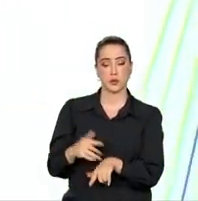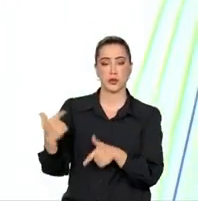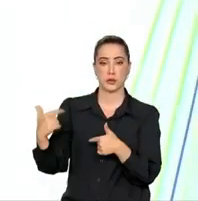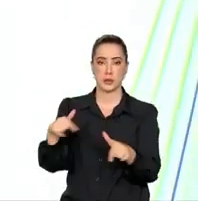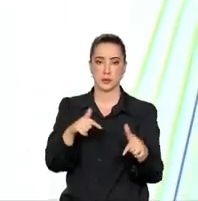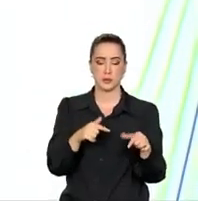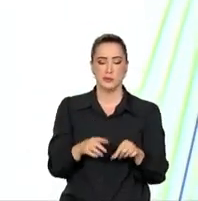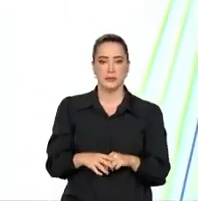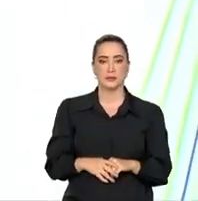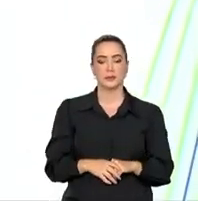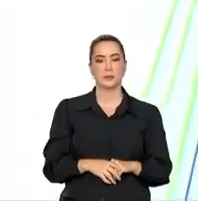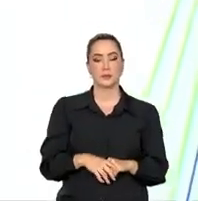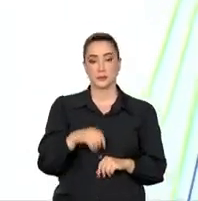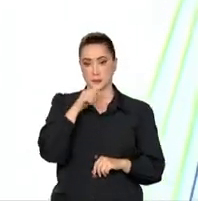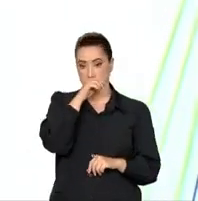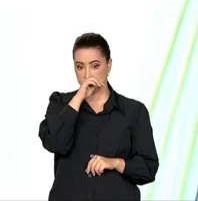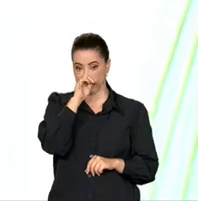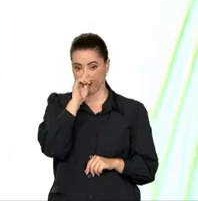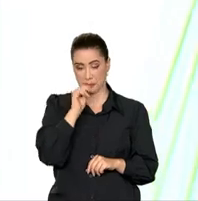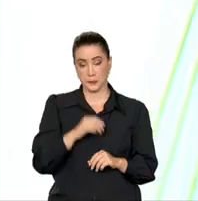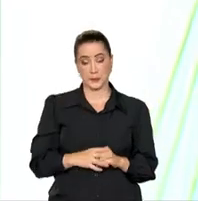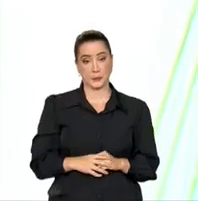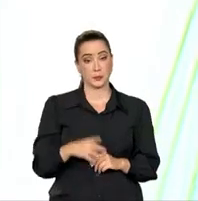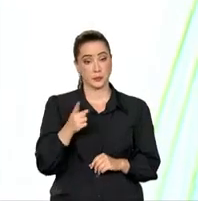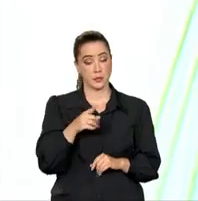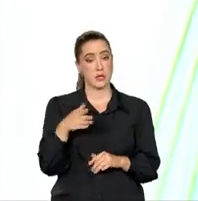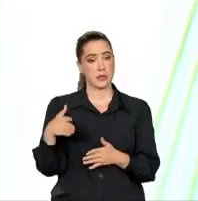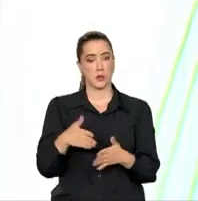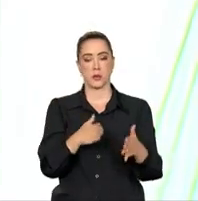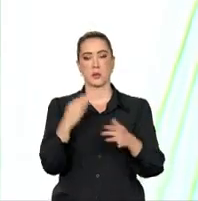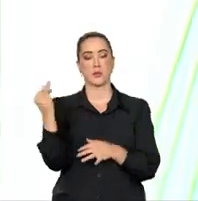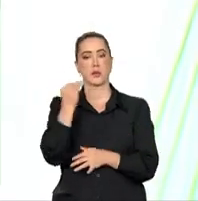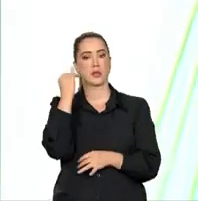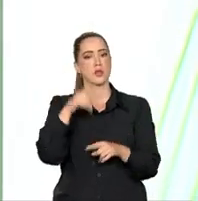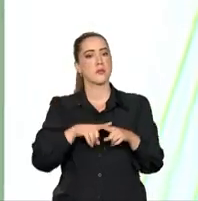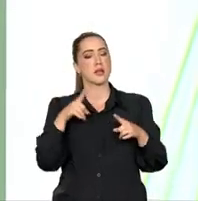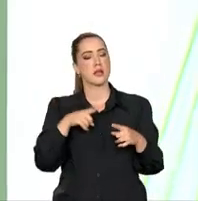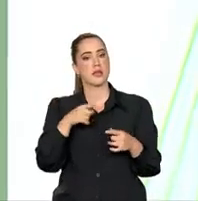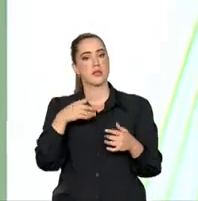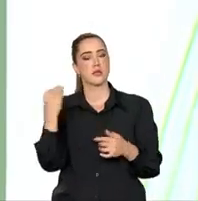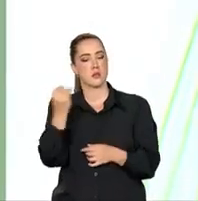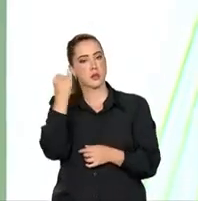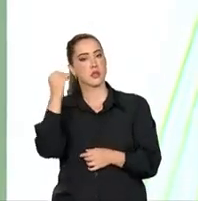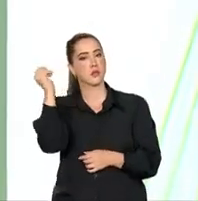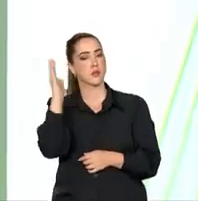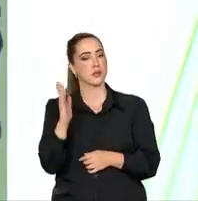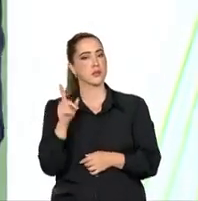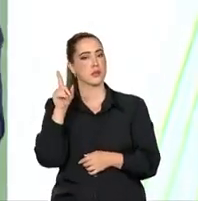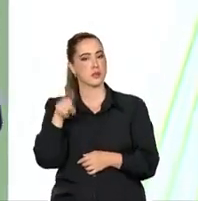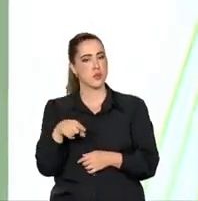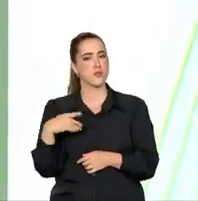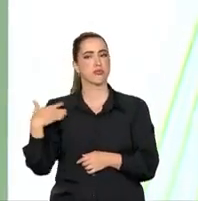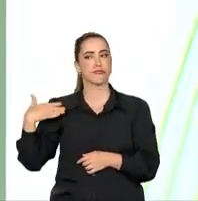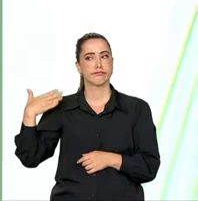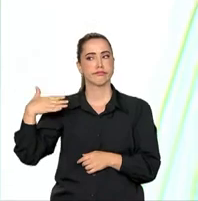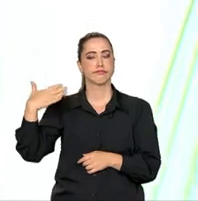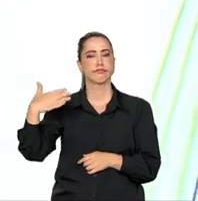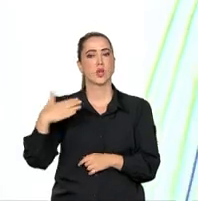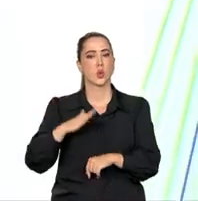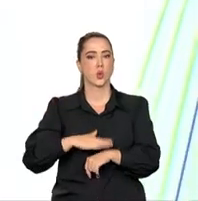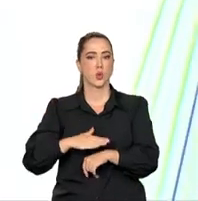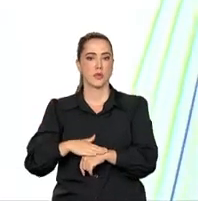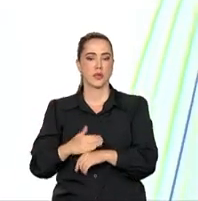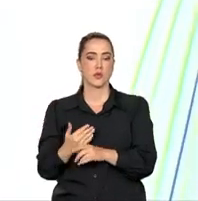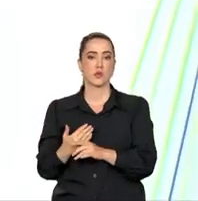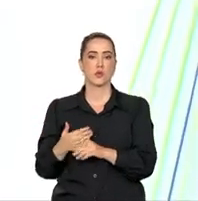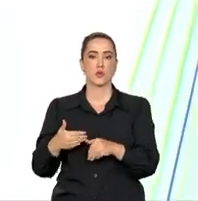trabalhar. Eu acho que esse é um caminho importante. Mas a grande aposta do Brasil, desde o primeiro momento do